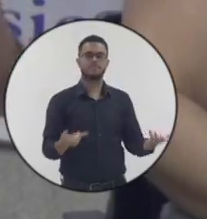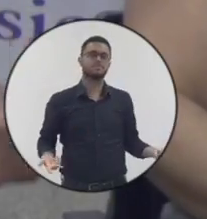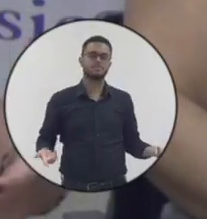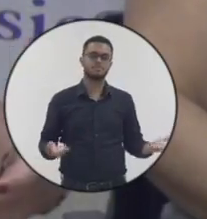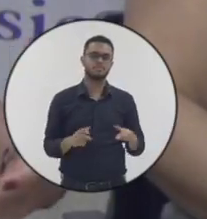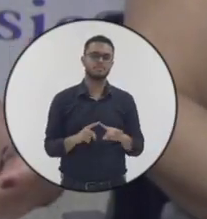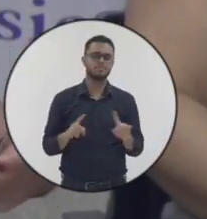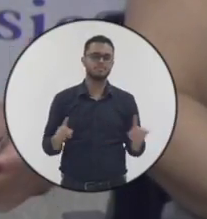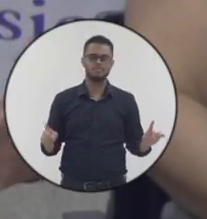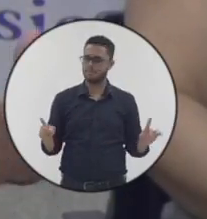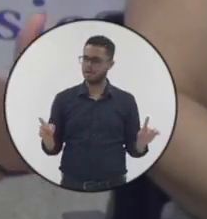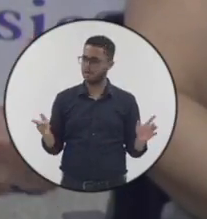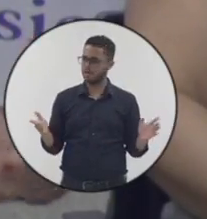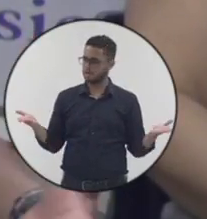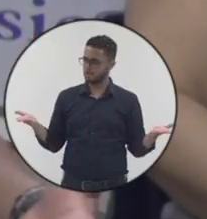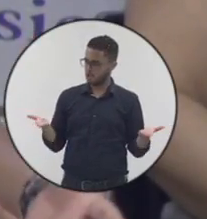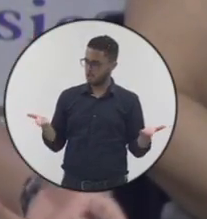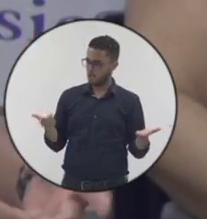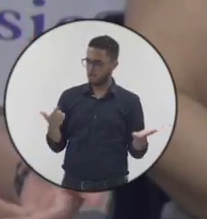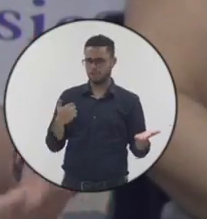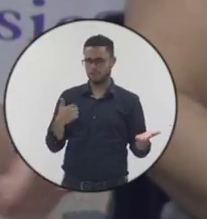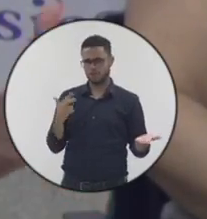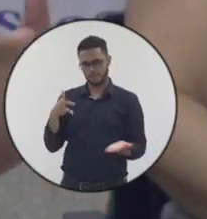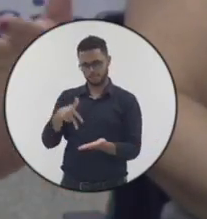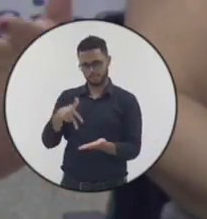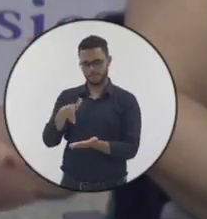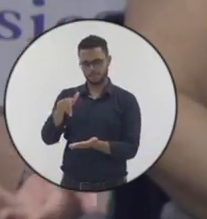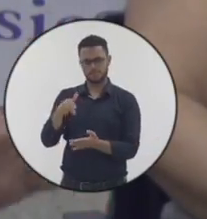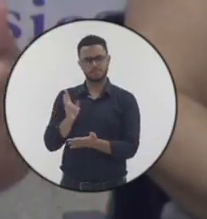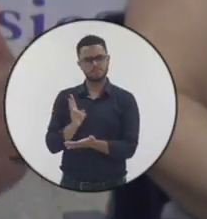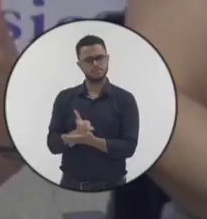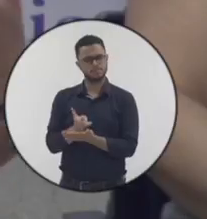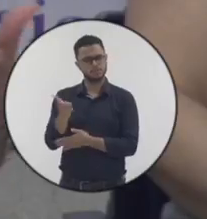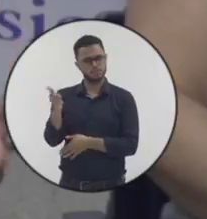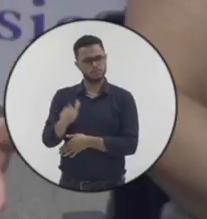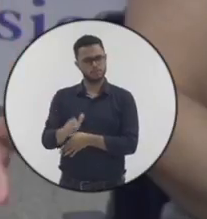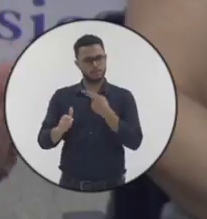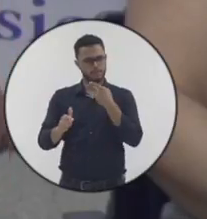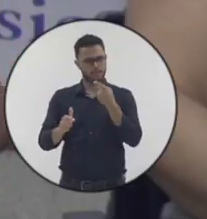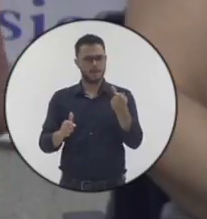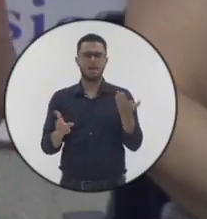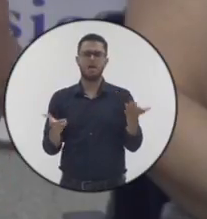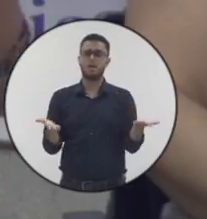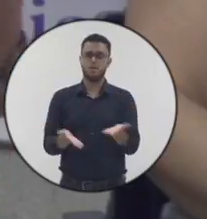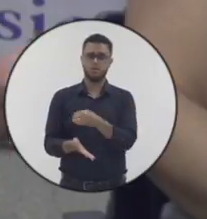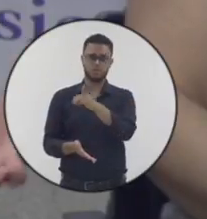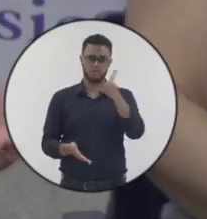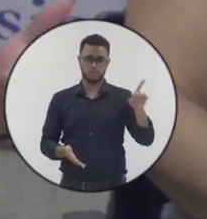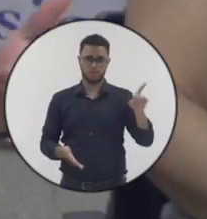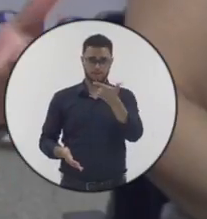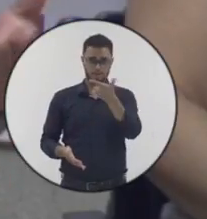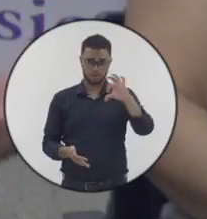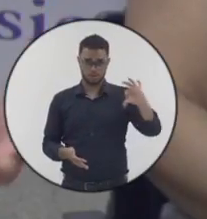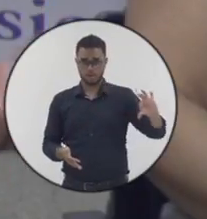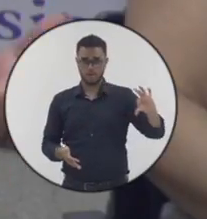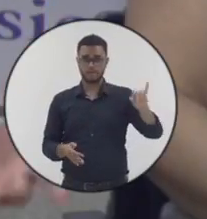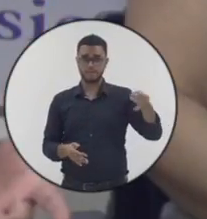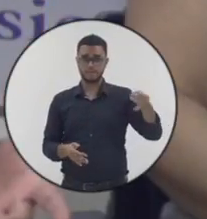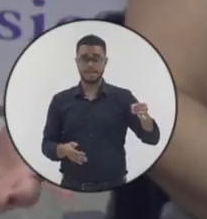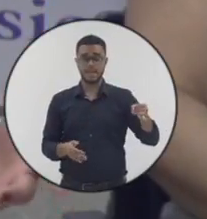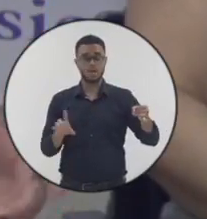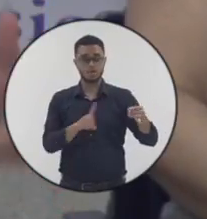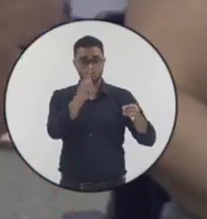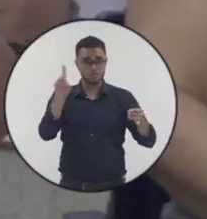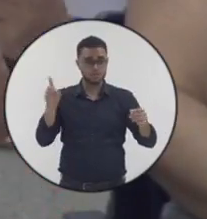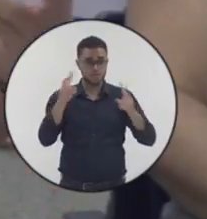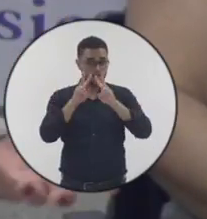estar hoje aqui... Mais uma vez eu vou marcar, por mais que a gente esteja no dia 29 de janeiro falando sobre a visibilidade de pessoas travestis e